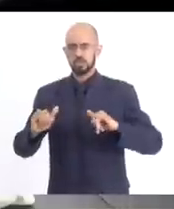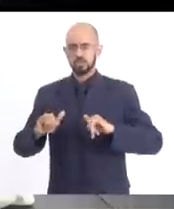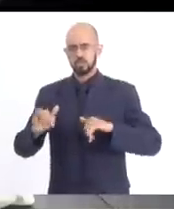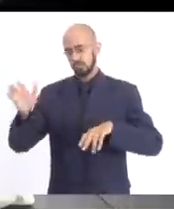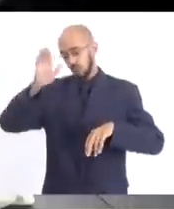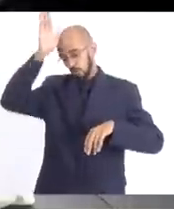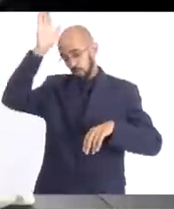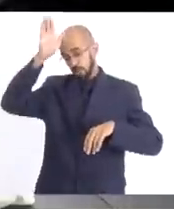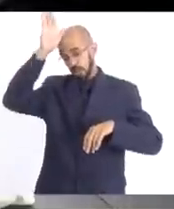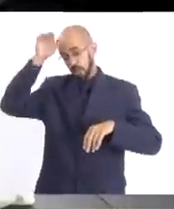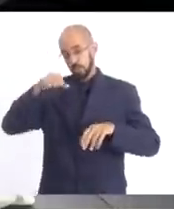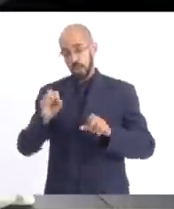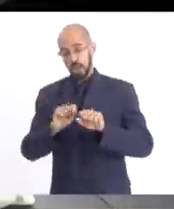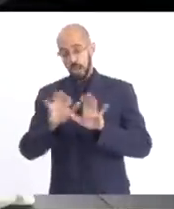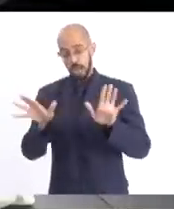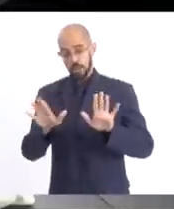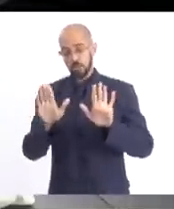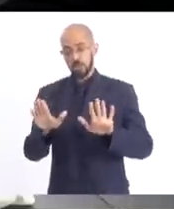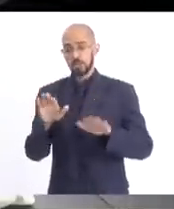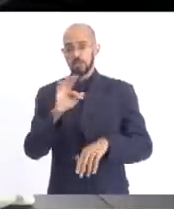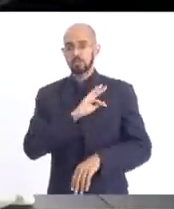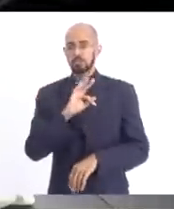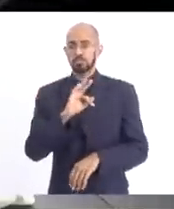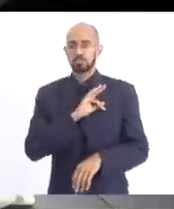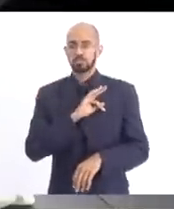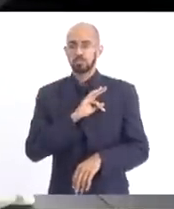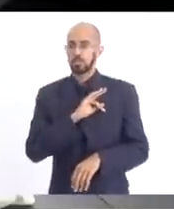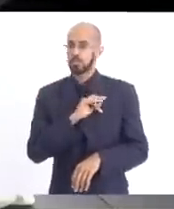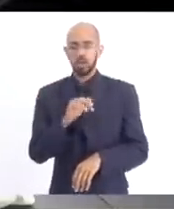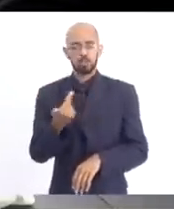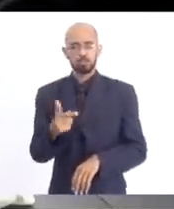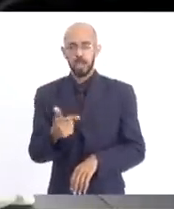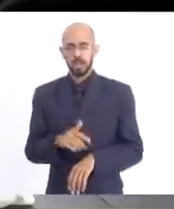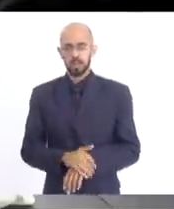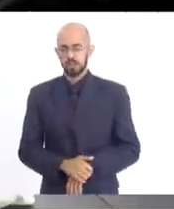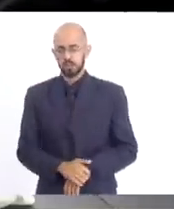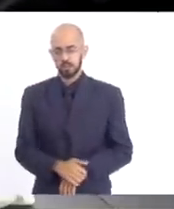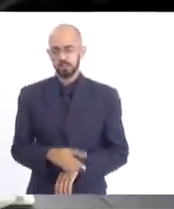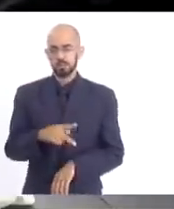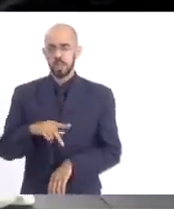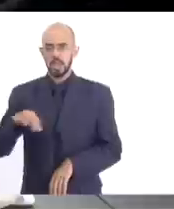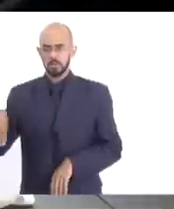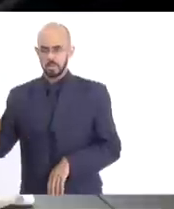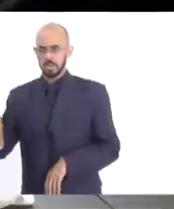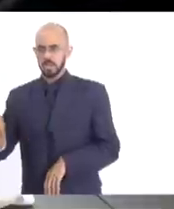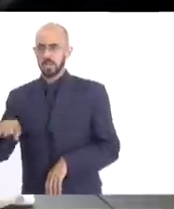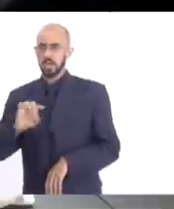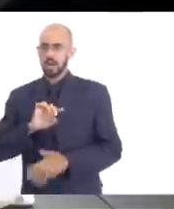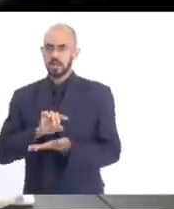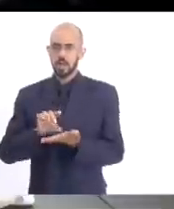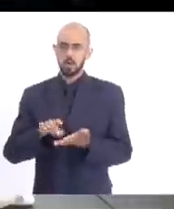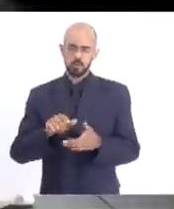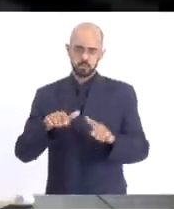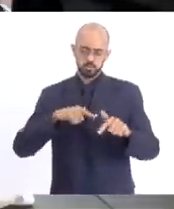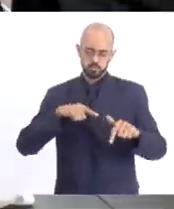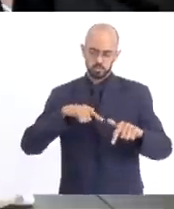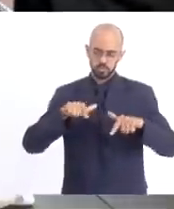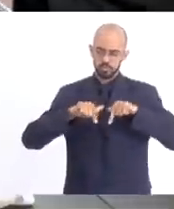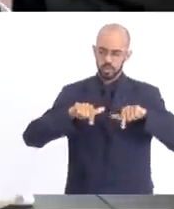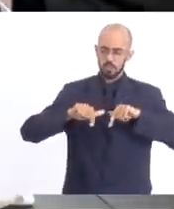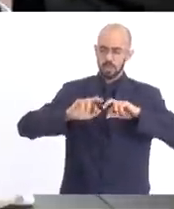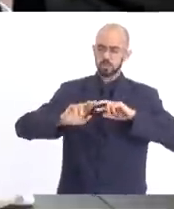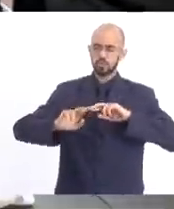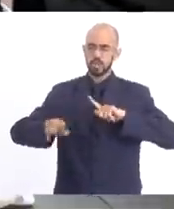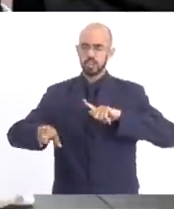já está bem definido isso, só que a polícia militar não. Cada batalhão, cada localidade trabalha com a escala de uma forma. Então, a